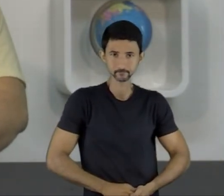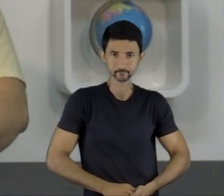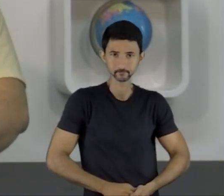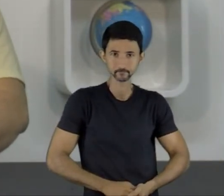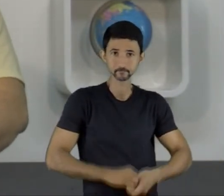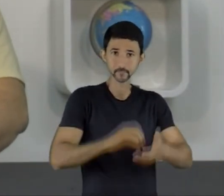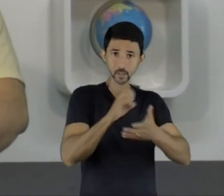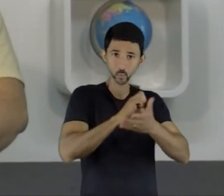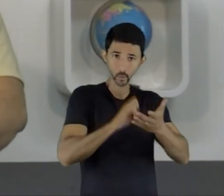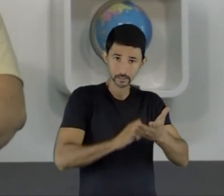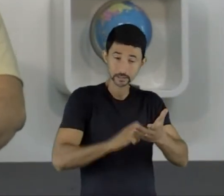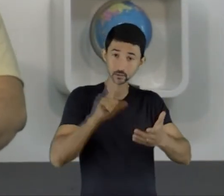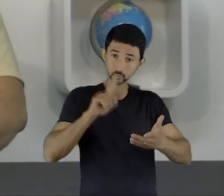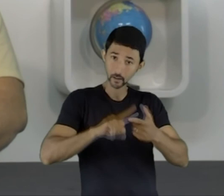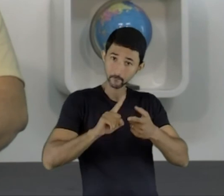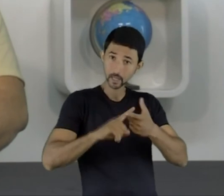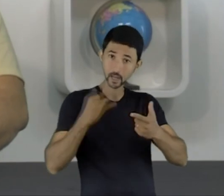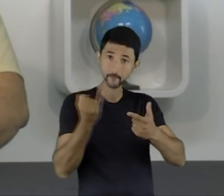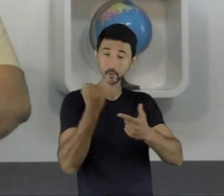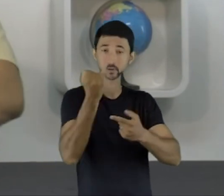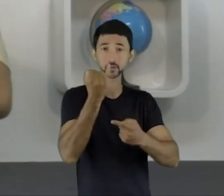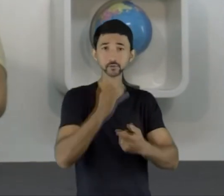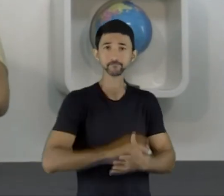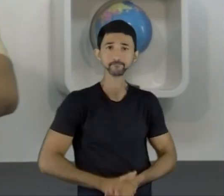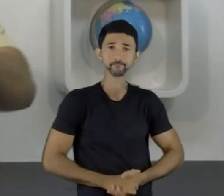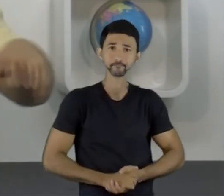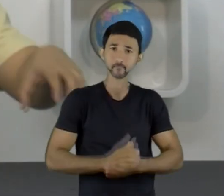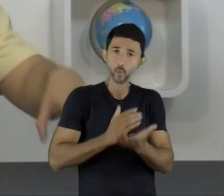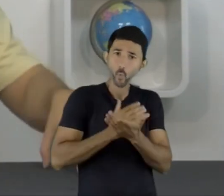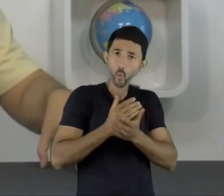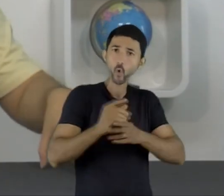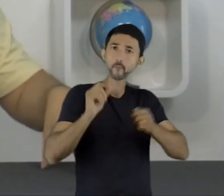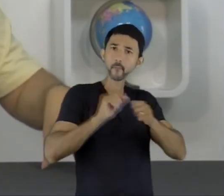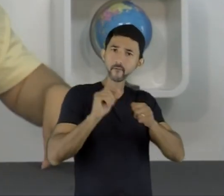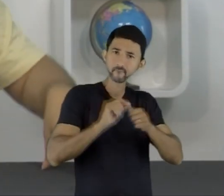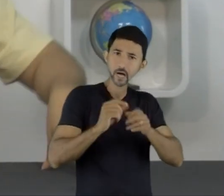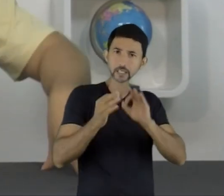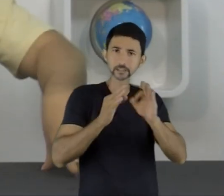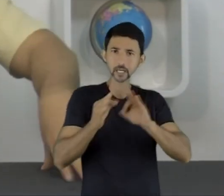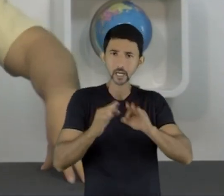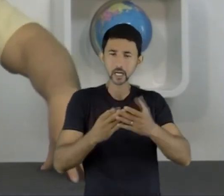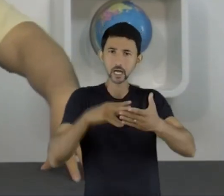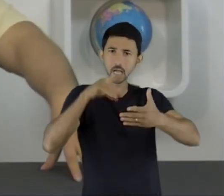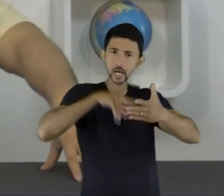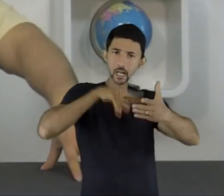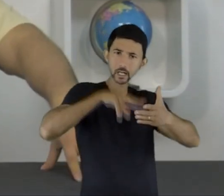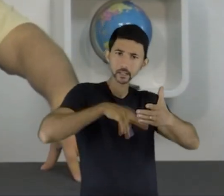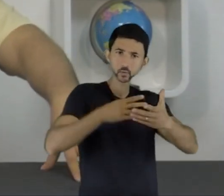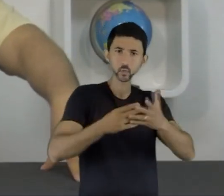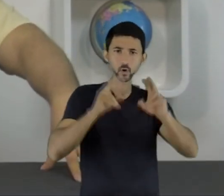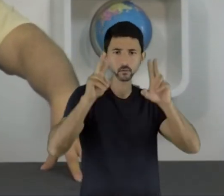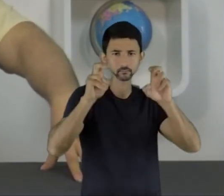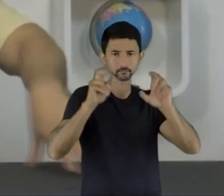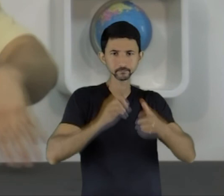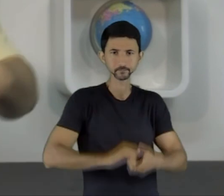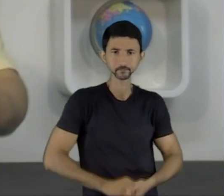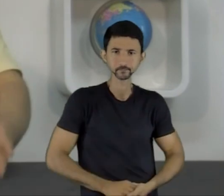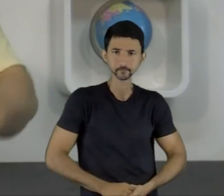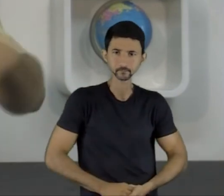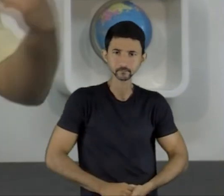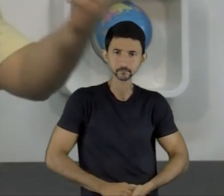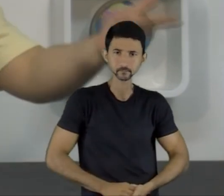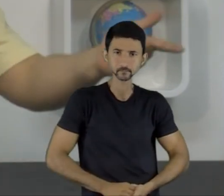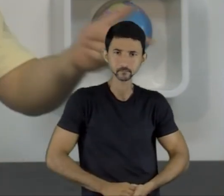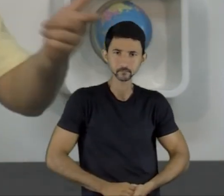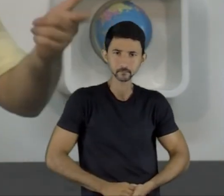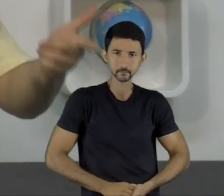Os exercícios são muito importantes, desde que também se faça a leitura do conteúdo, certo? Então, se for